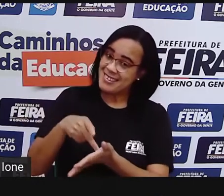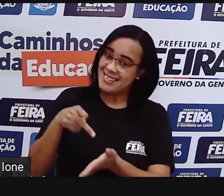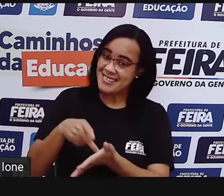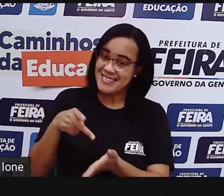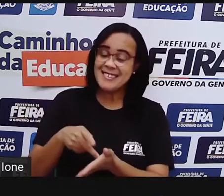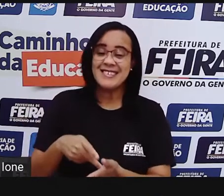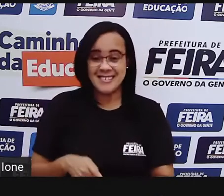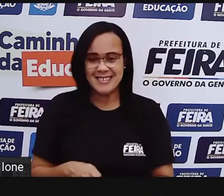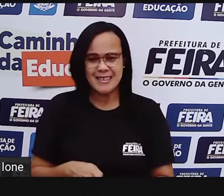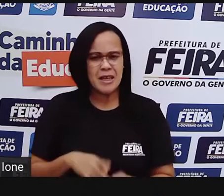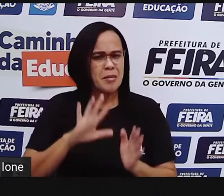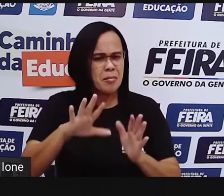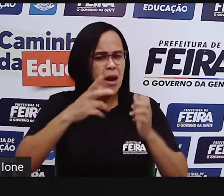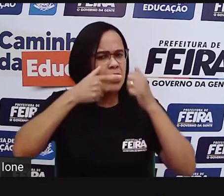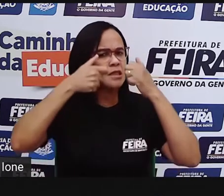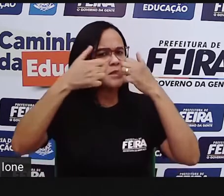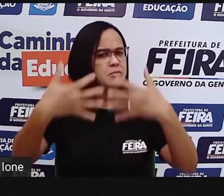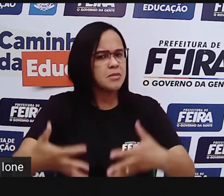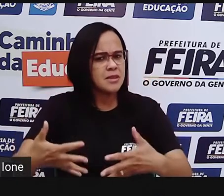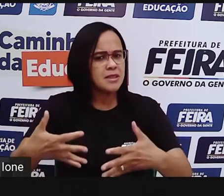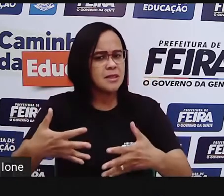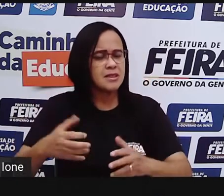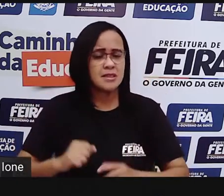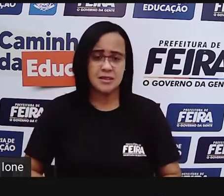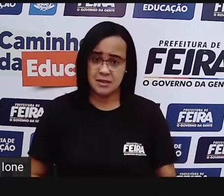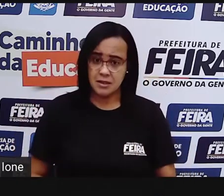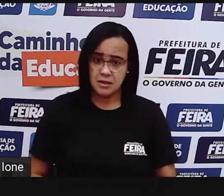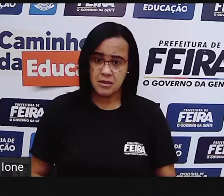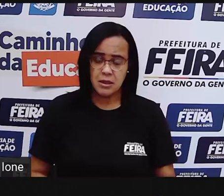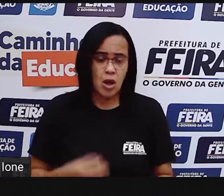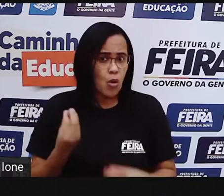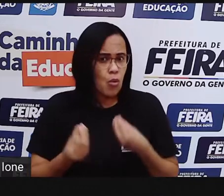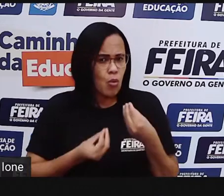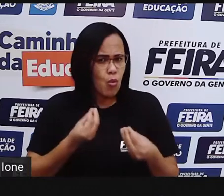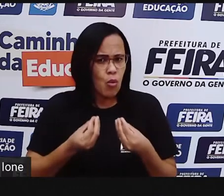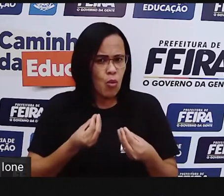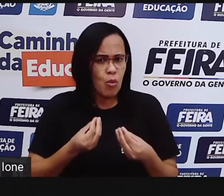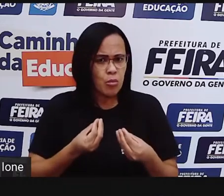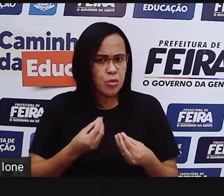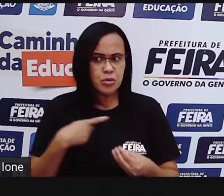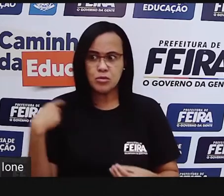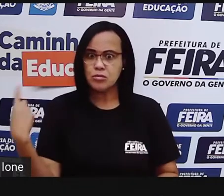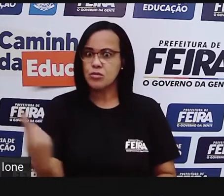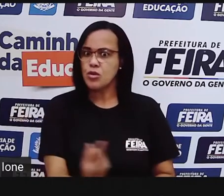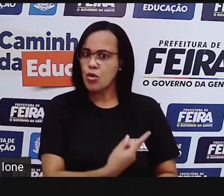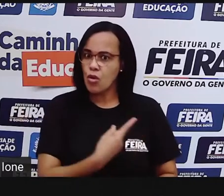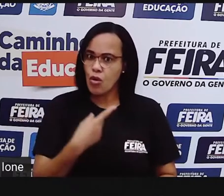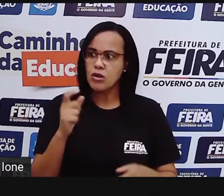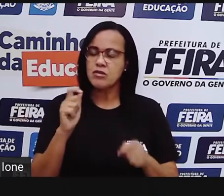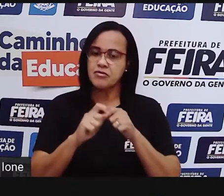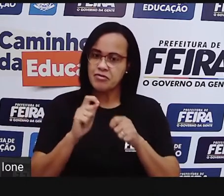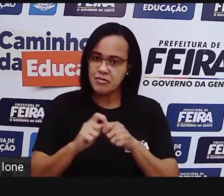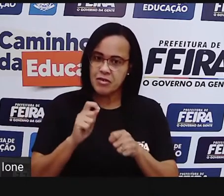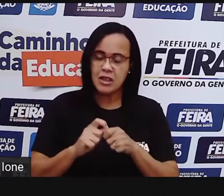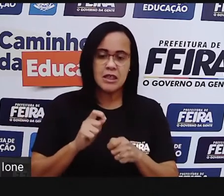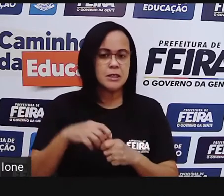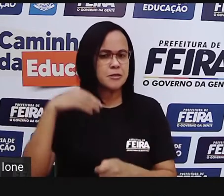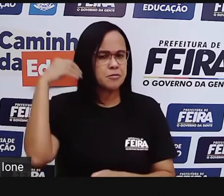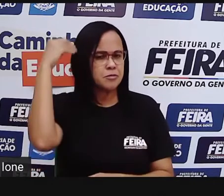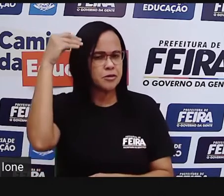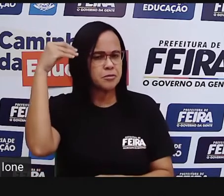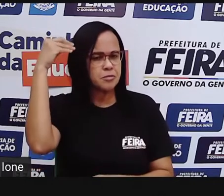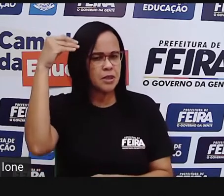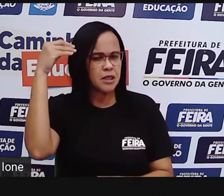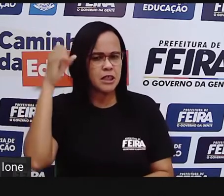Beleza, conta uma coisa pra gente. Como é que a gente vai fazer uma experiência com algo que a gente não consegue pegar?